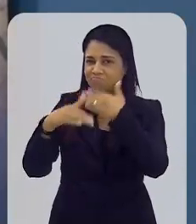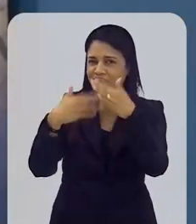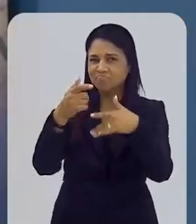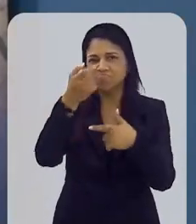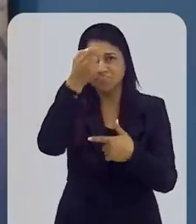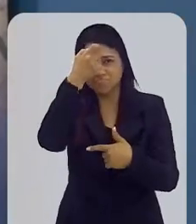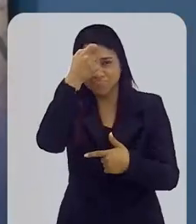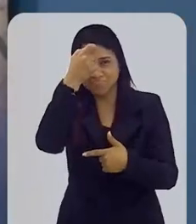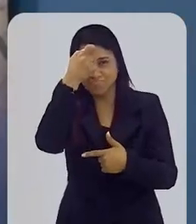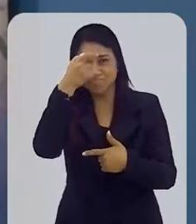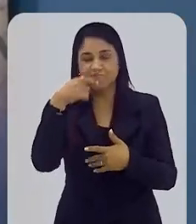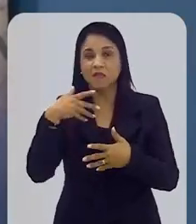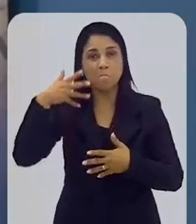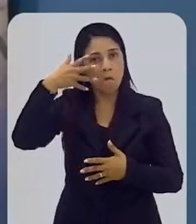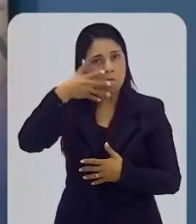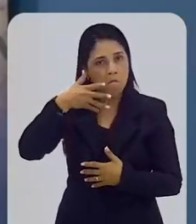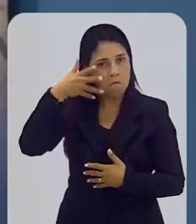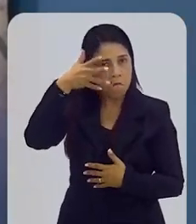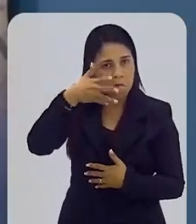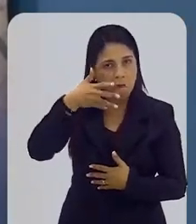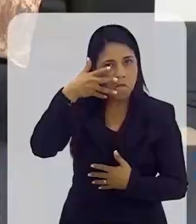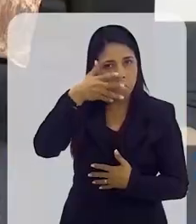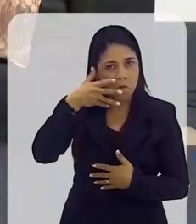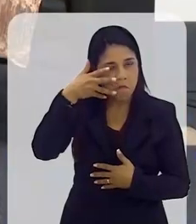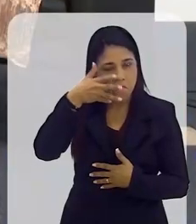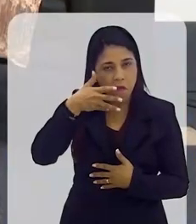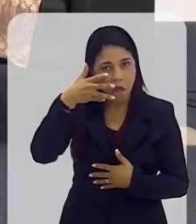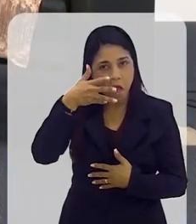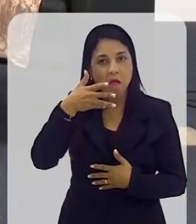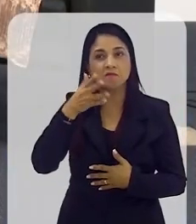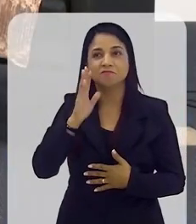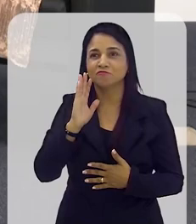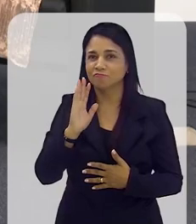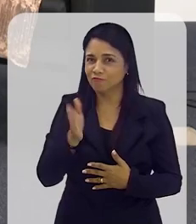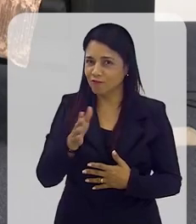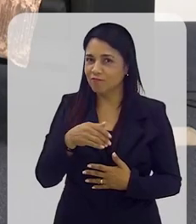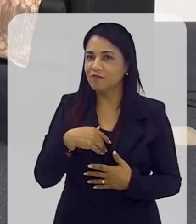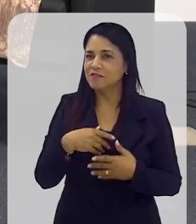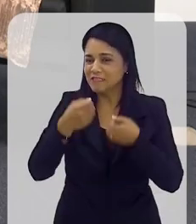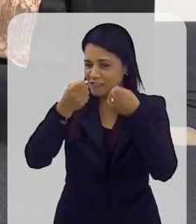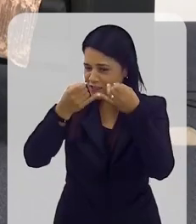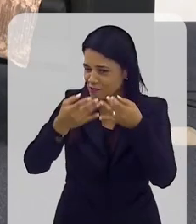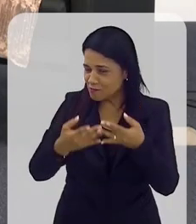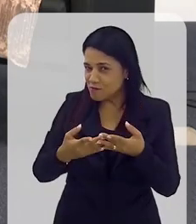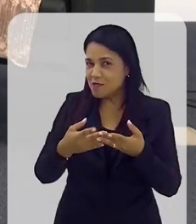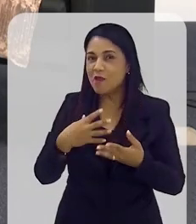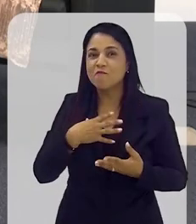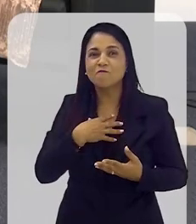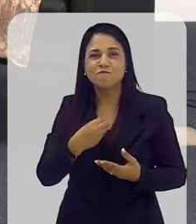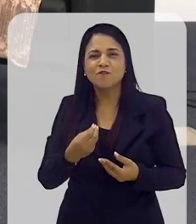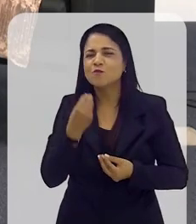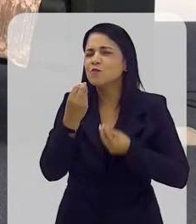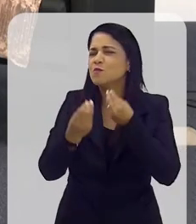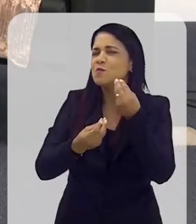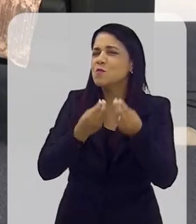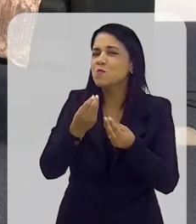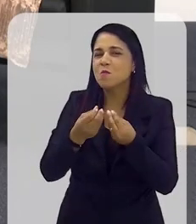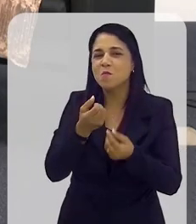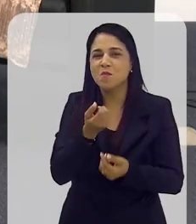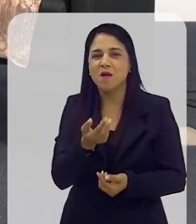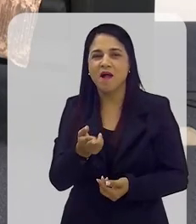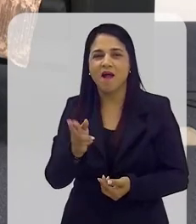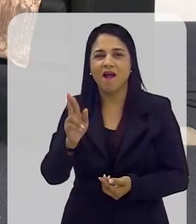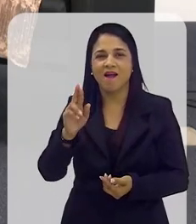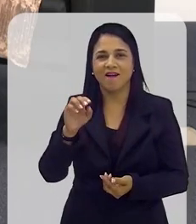desenvoltura, uma maturidade, um discurso todo formado. Você quer falar um pouco sobre o Arthur e sobre esse